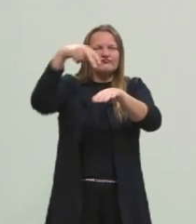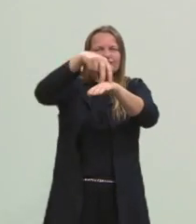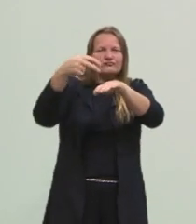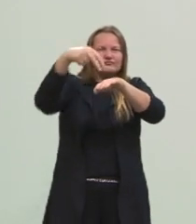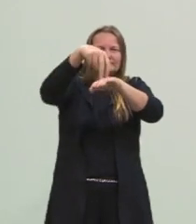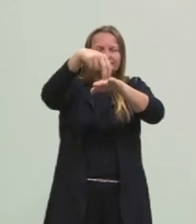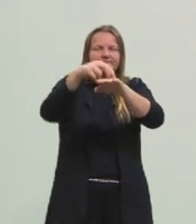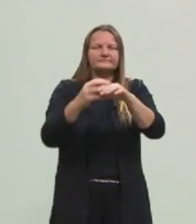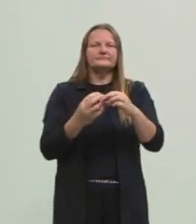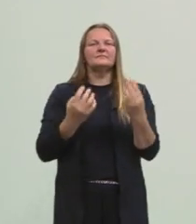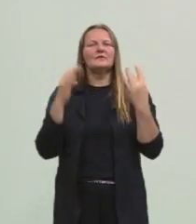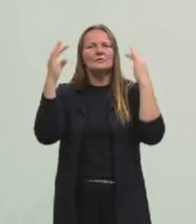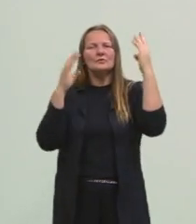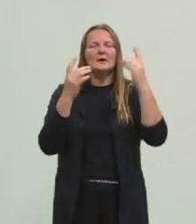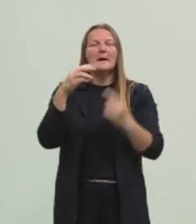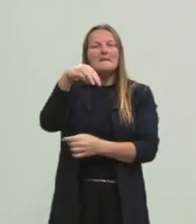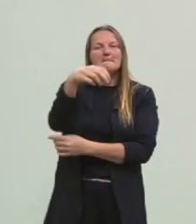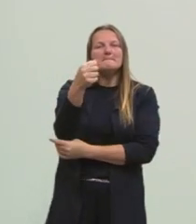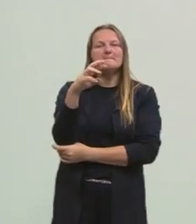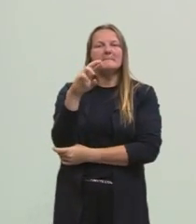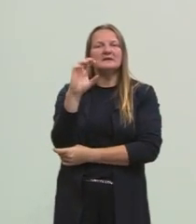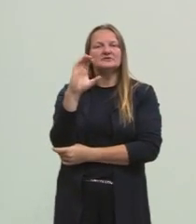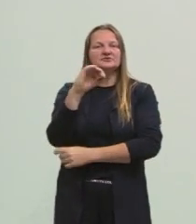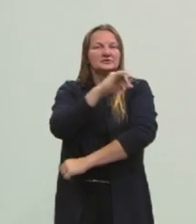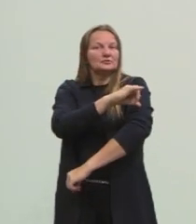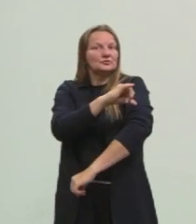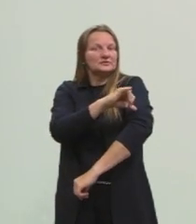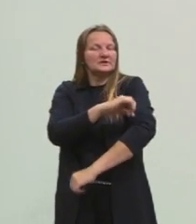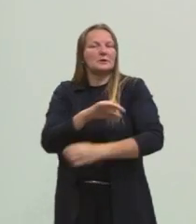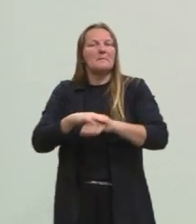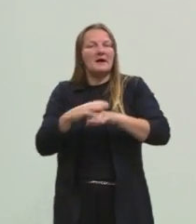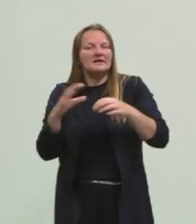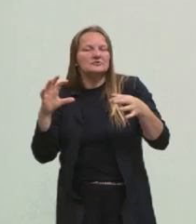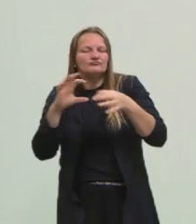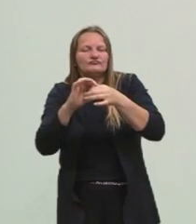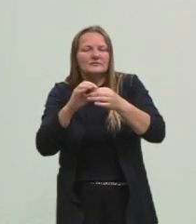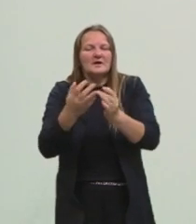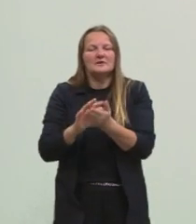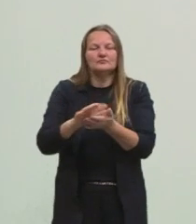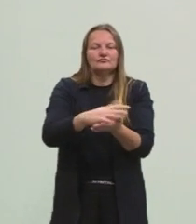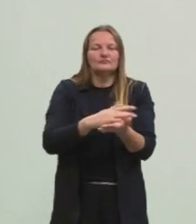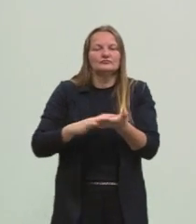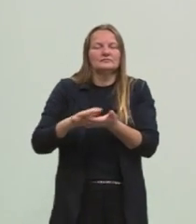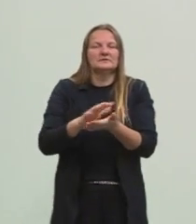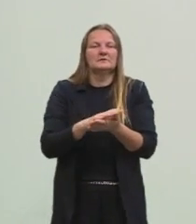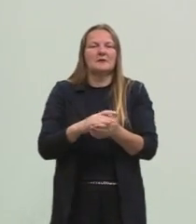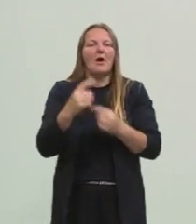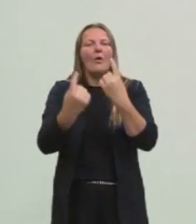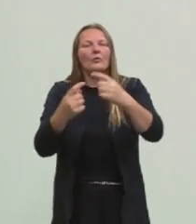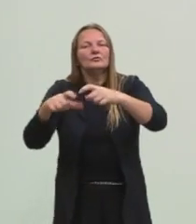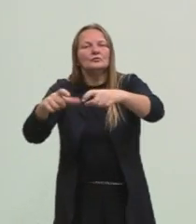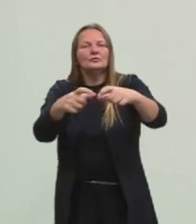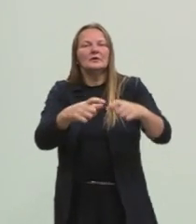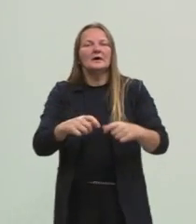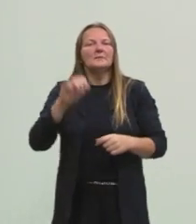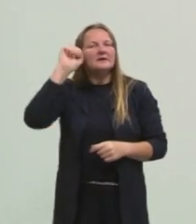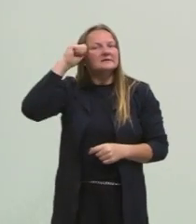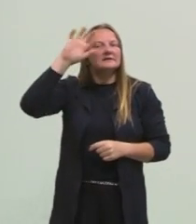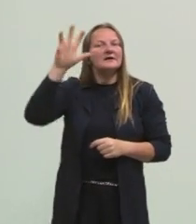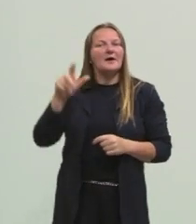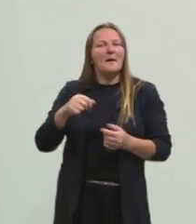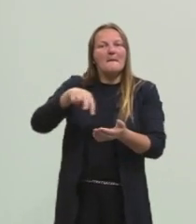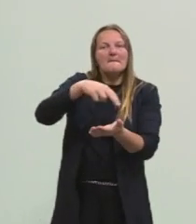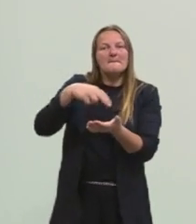expressões também no Rio de Janeiro tá mais ligado ao samba né em alguns lugares do Brasil tá mais legal afoxé